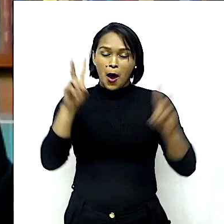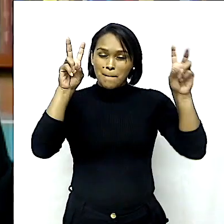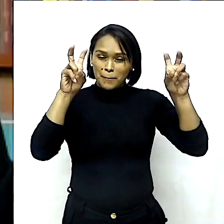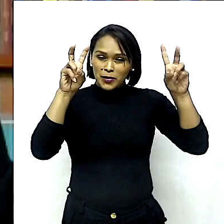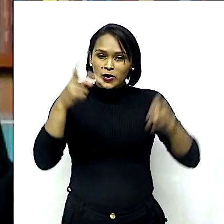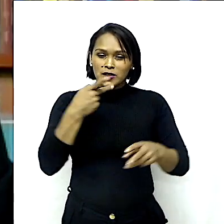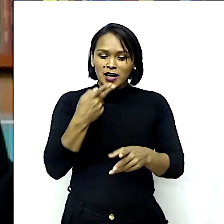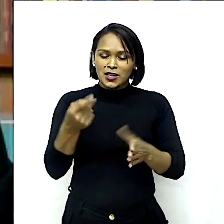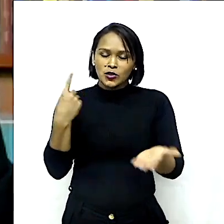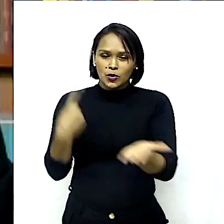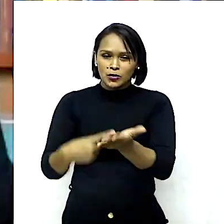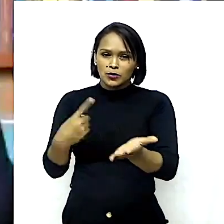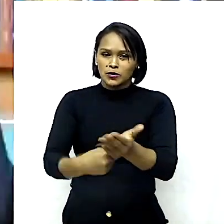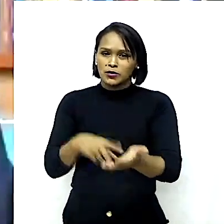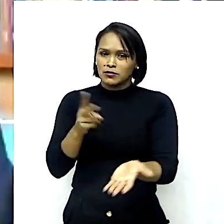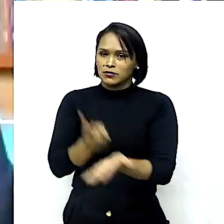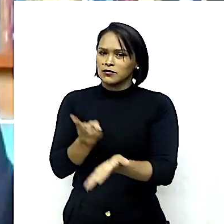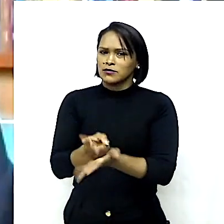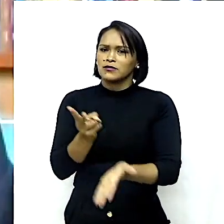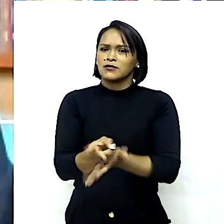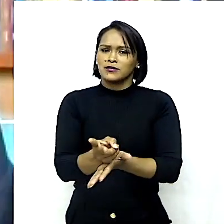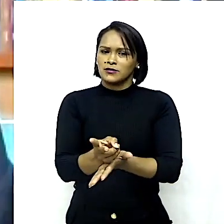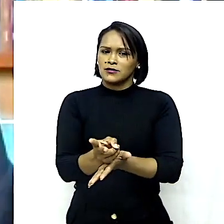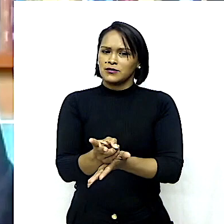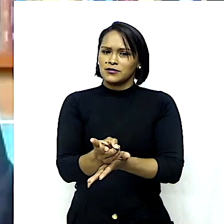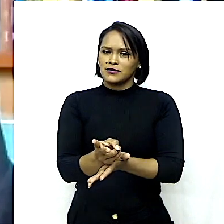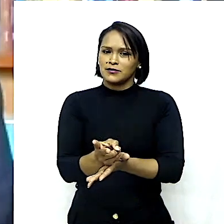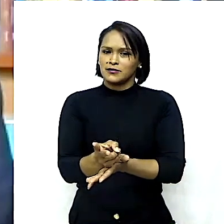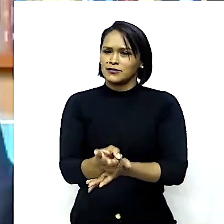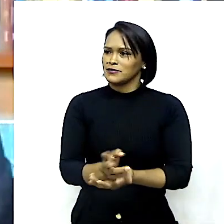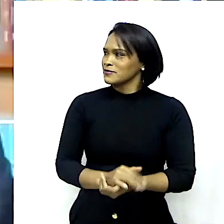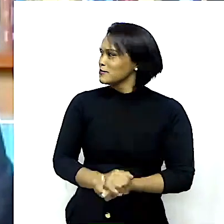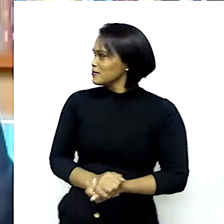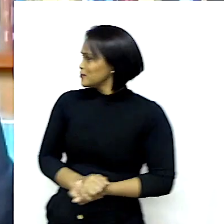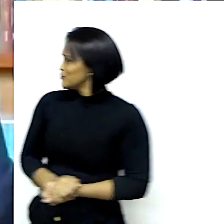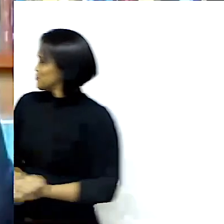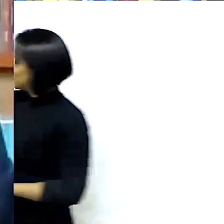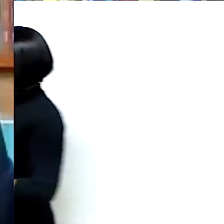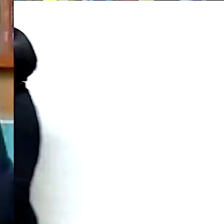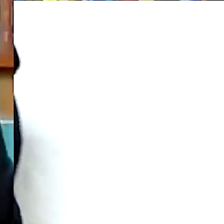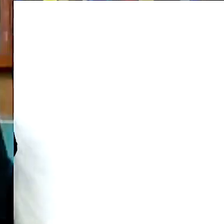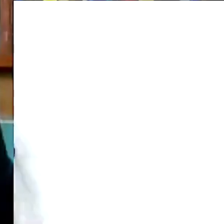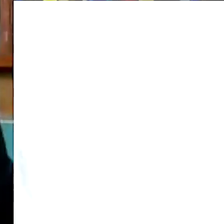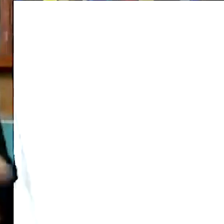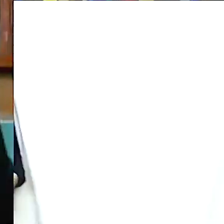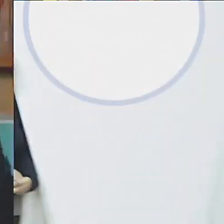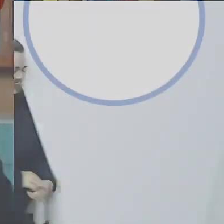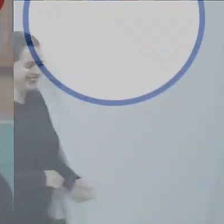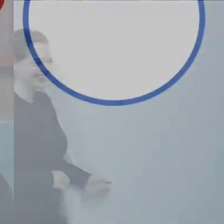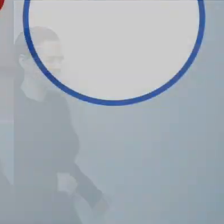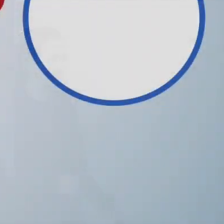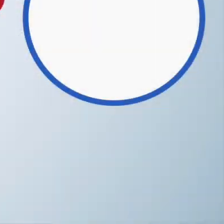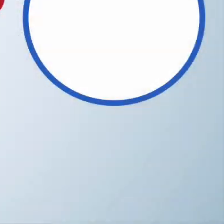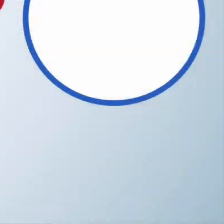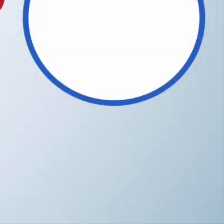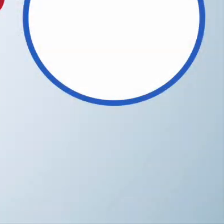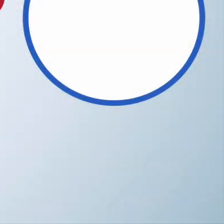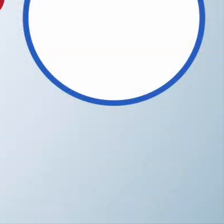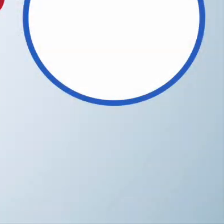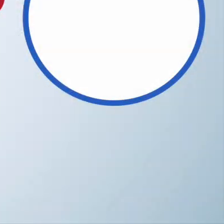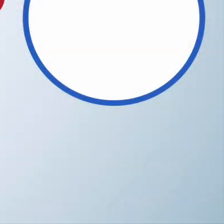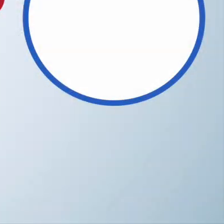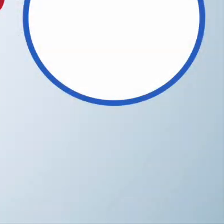esses acordos entraram em vigor Então essa seria é a minha a minha resposta no momento Obrigado